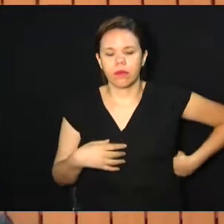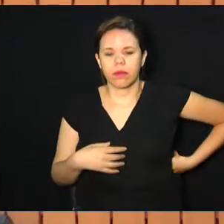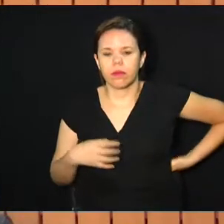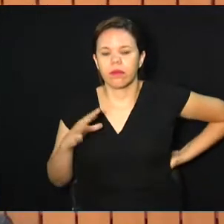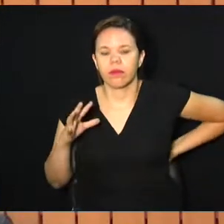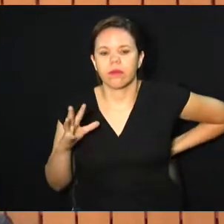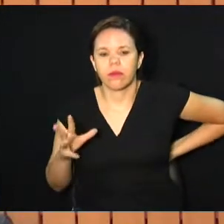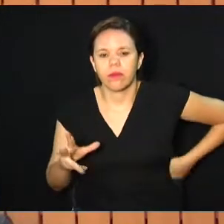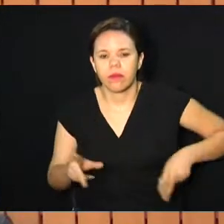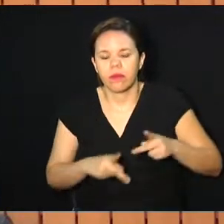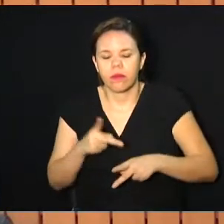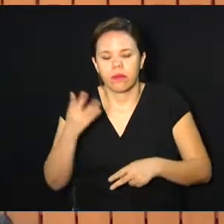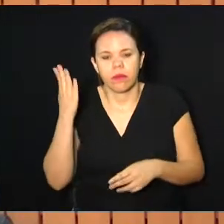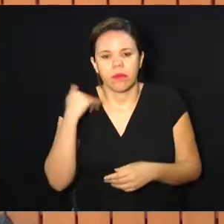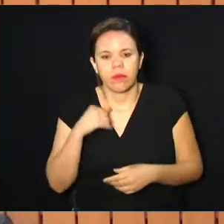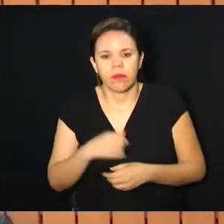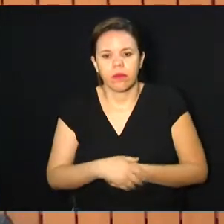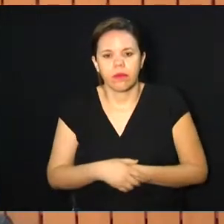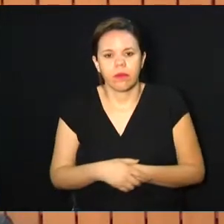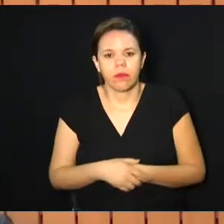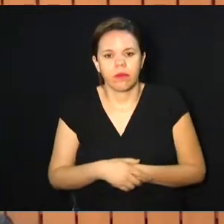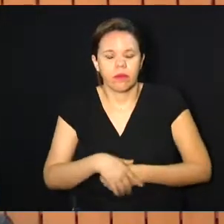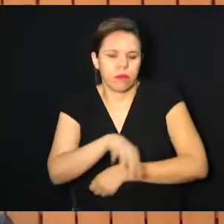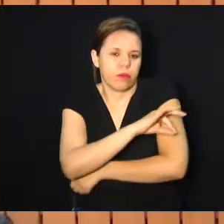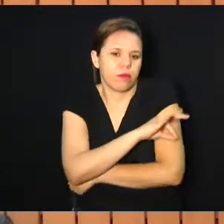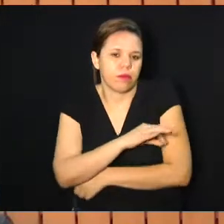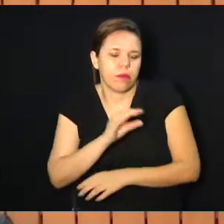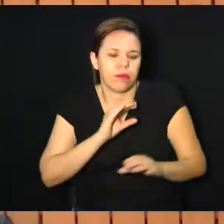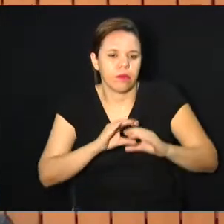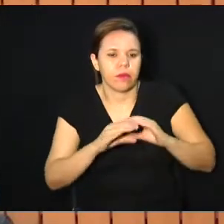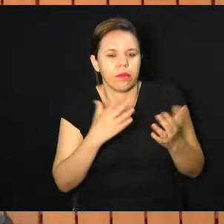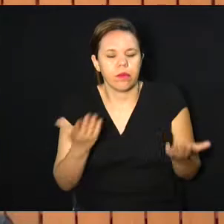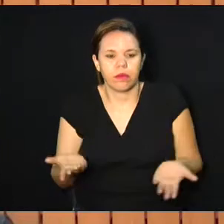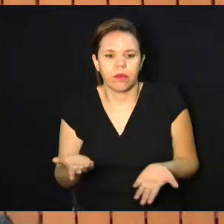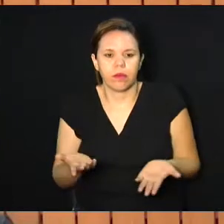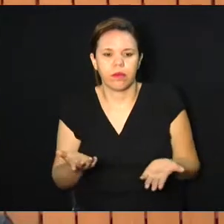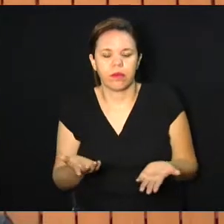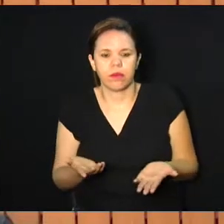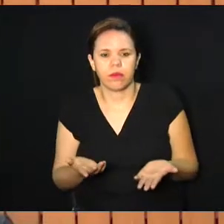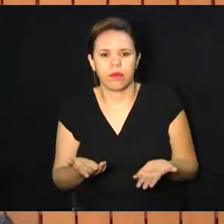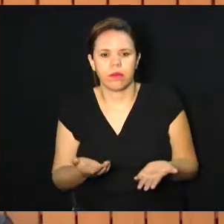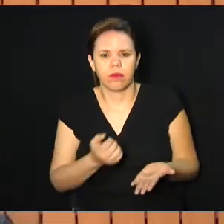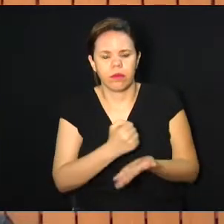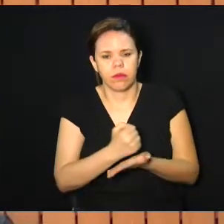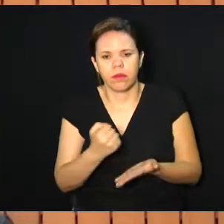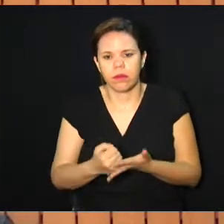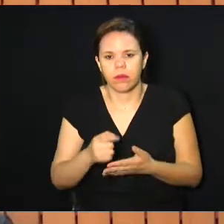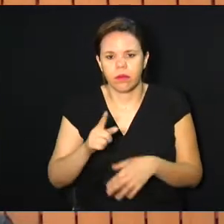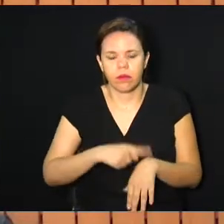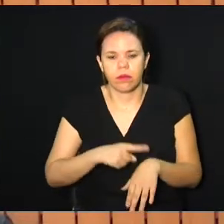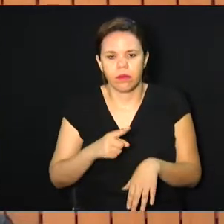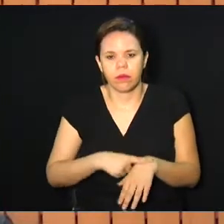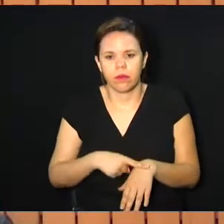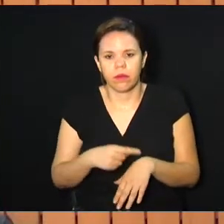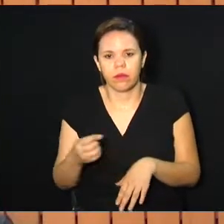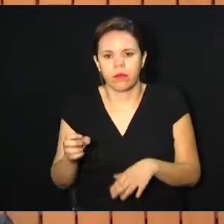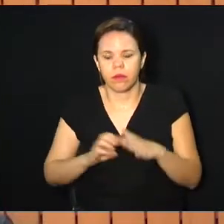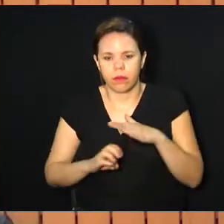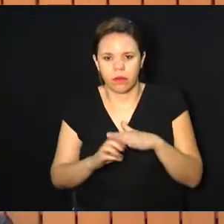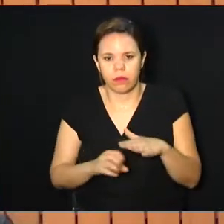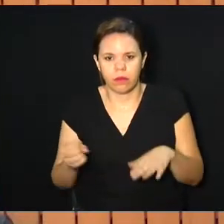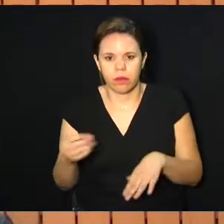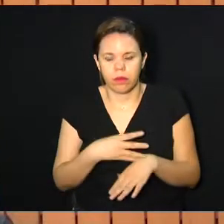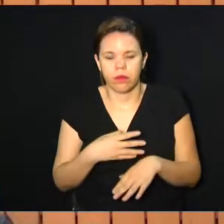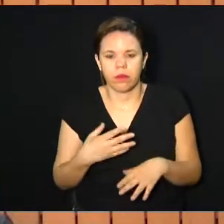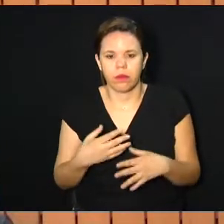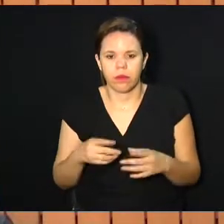mundo saiba, que a Prefeitura, né, fez essa comunicação de que a licitação é o momento de contratar empresas novas para operar os